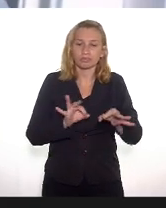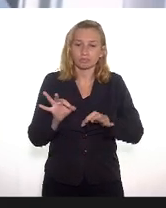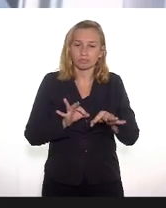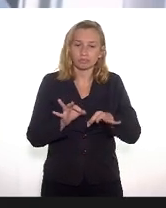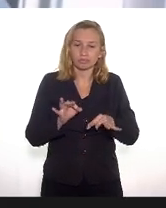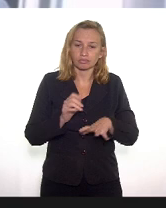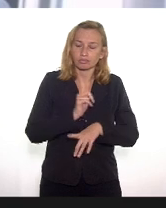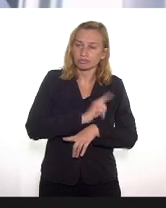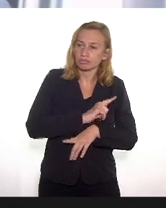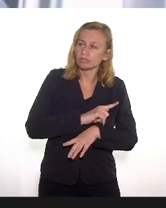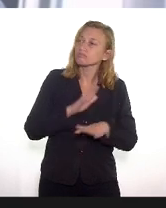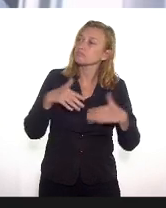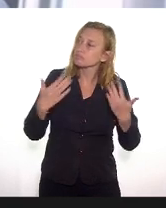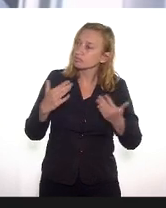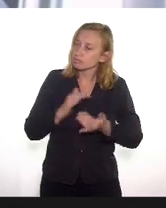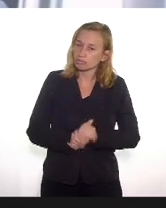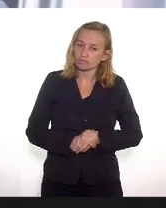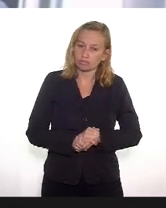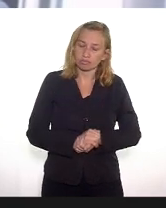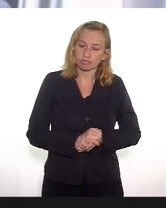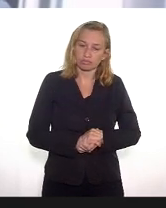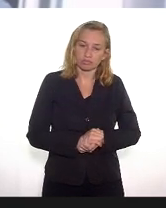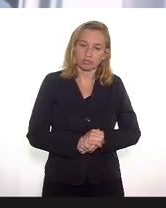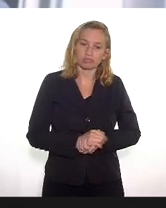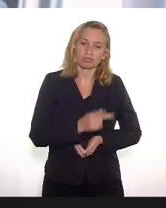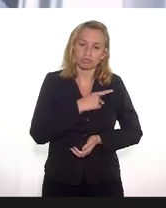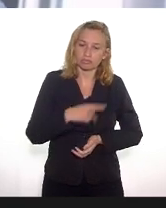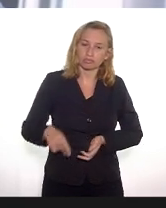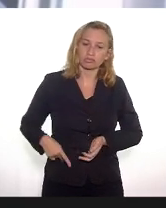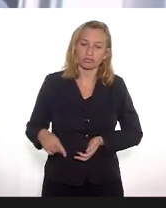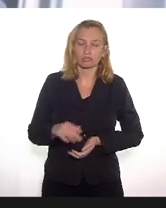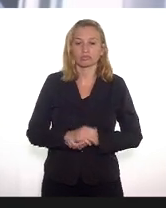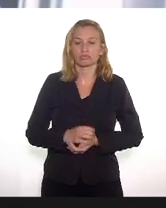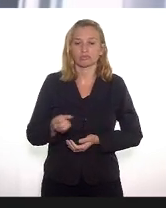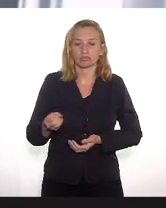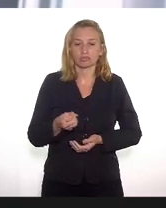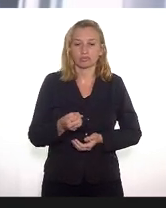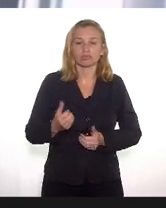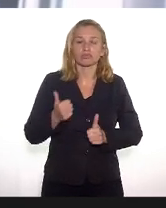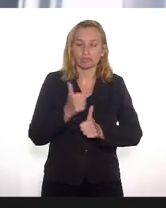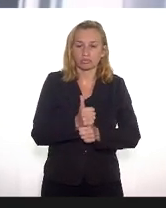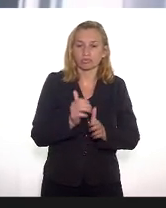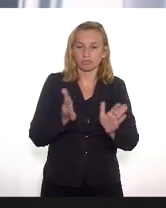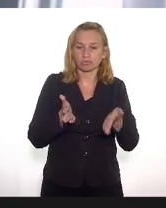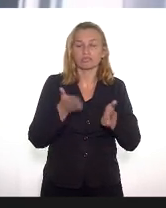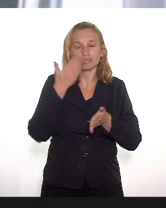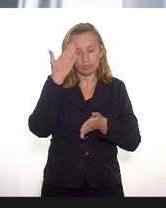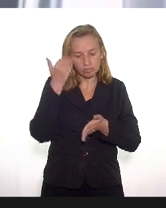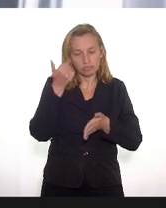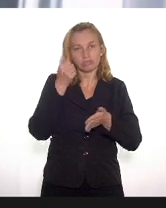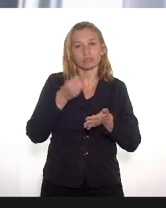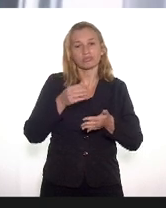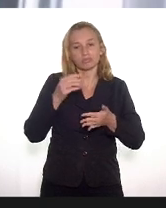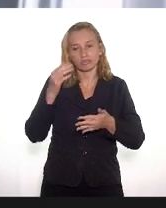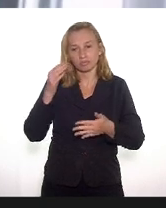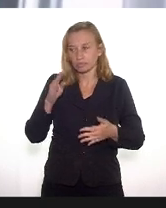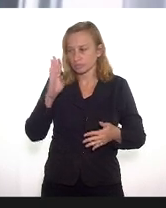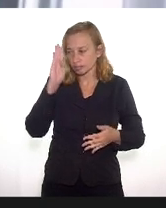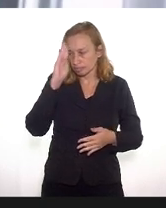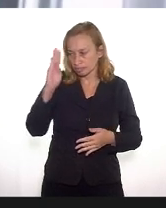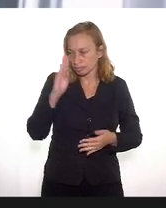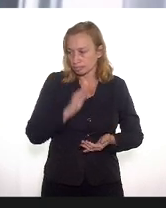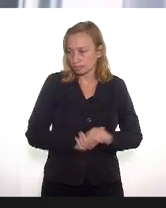gestão, né? Qual é o plano de gestão da presidência recém-instalada, para que a gente possa saber as principais